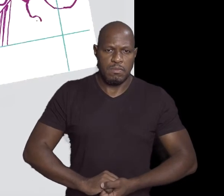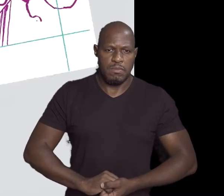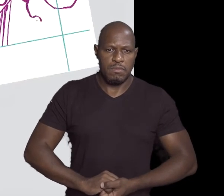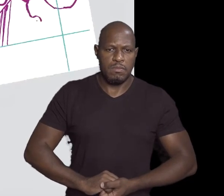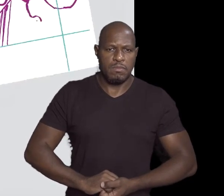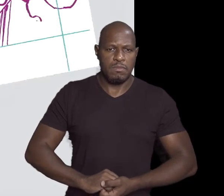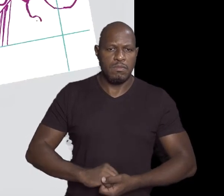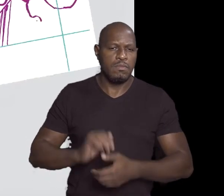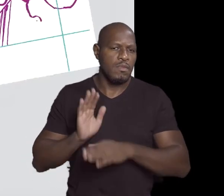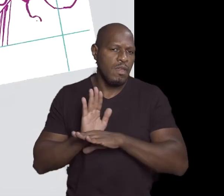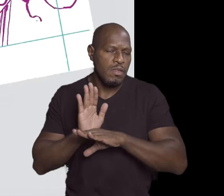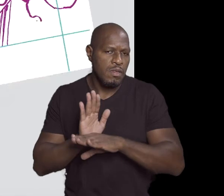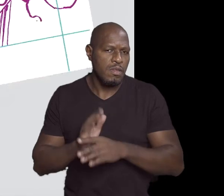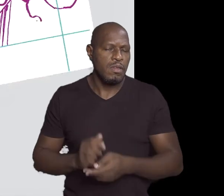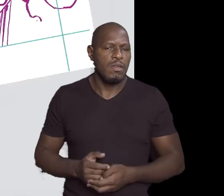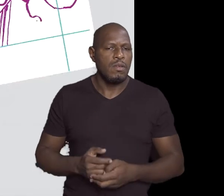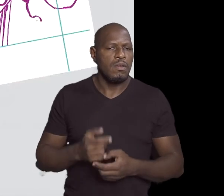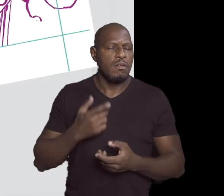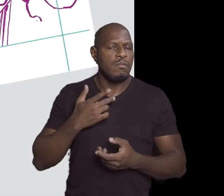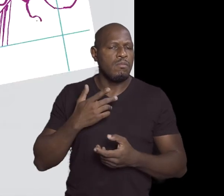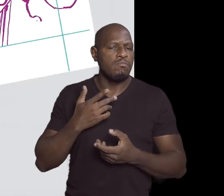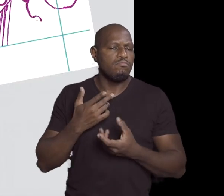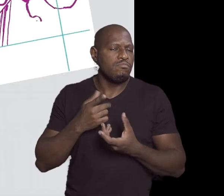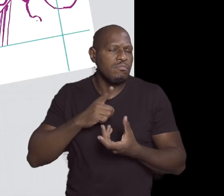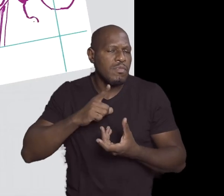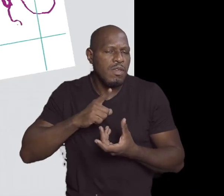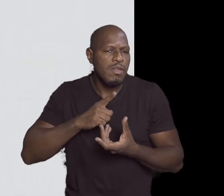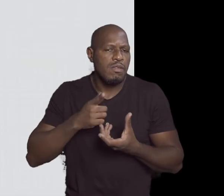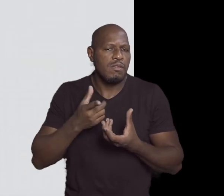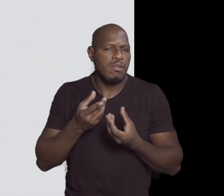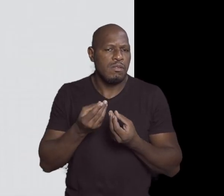Isso contribui para manter o ar